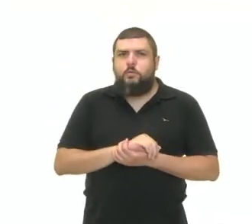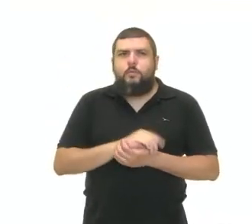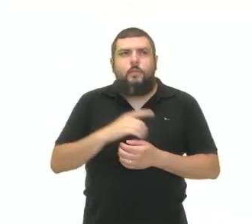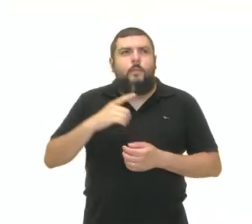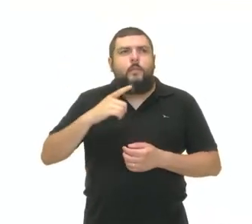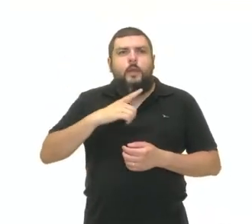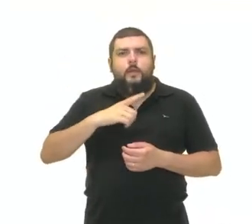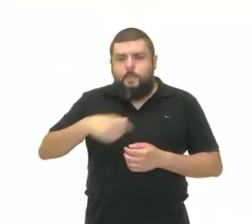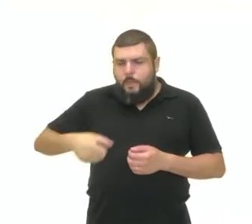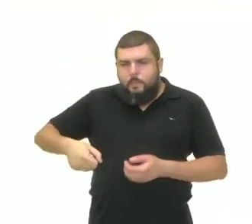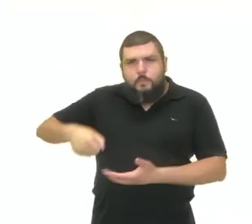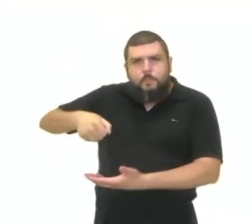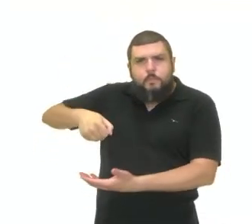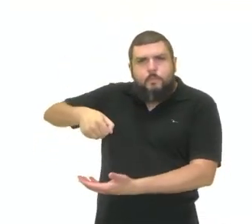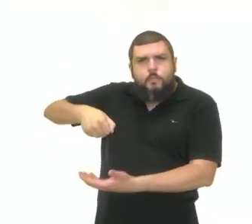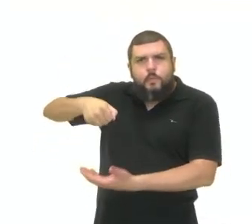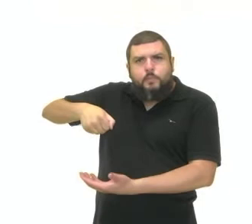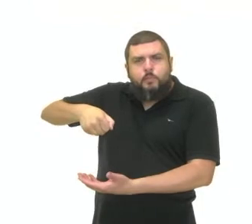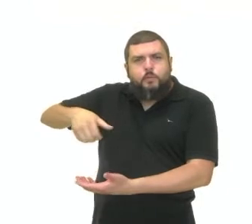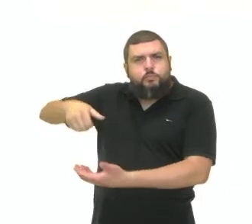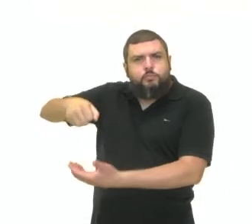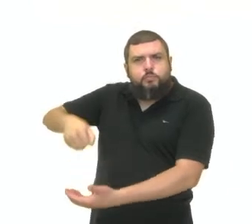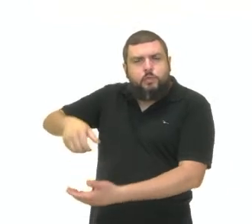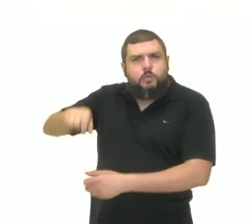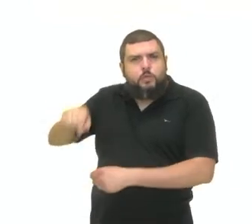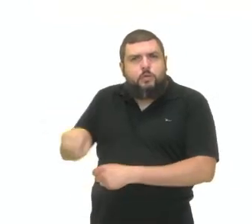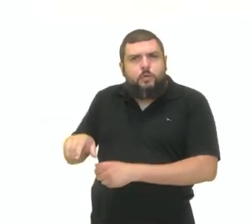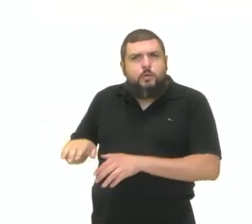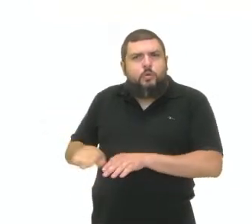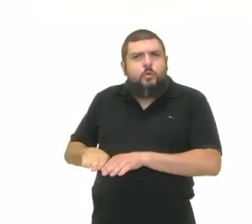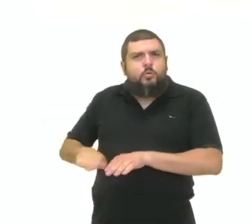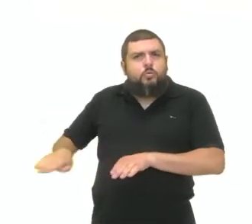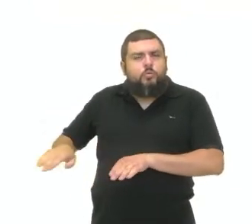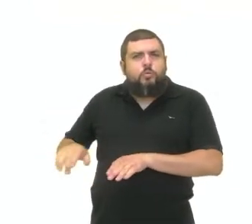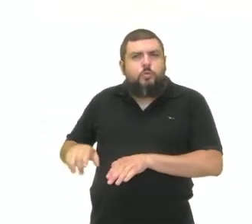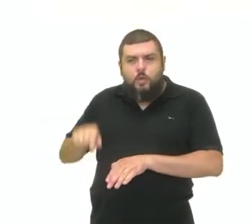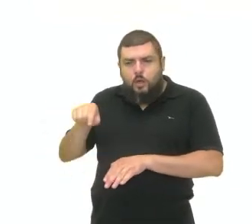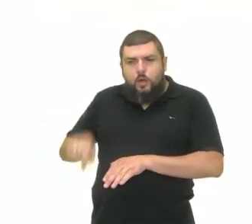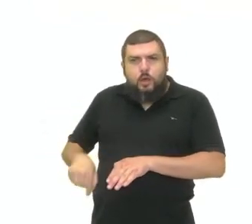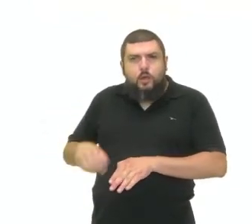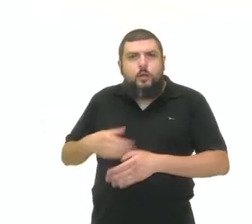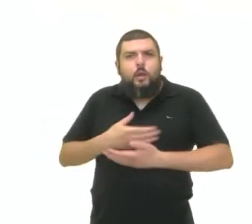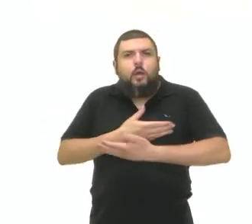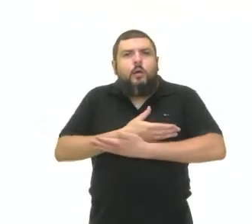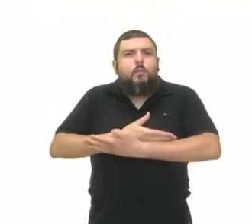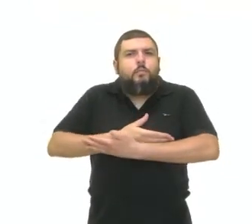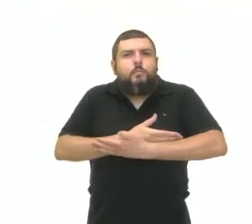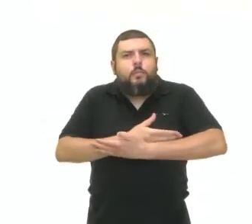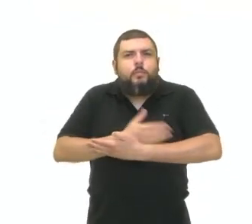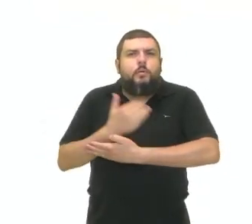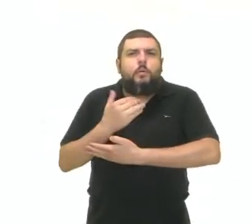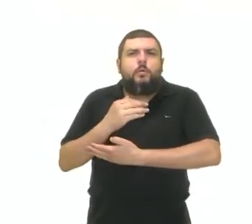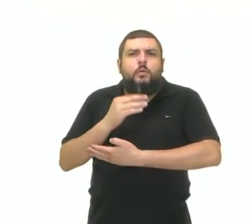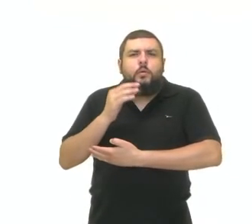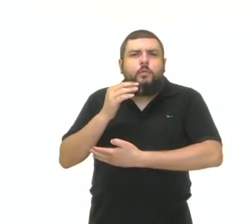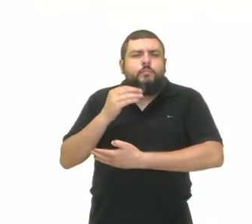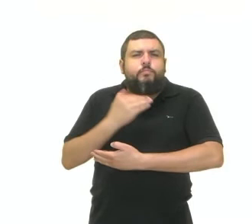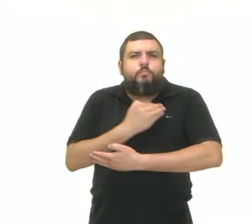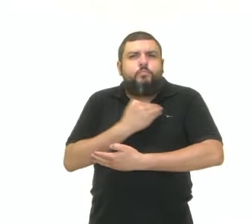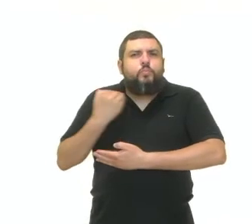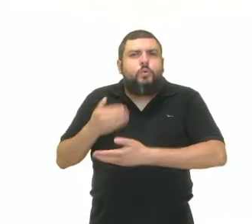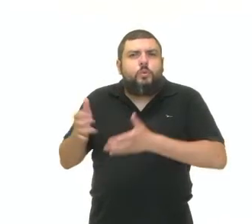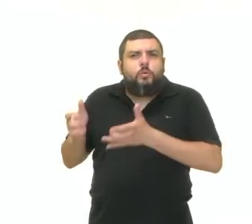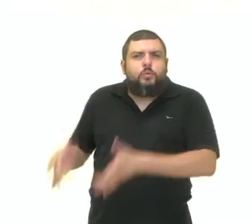no chão, um cestinho mórbido de um bebê que acabou de falecer, a realidade sofrida do